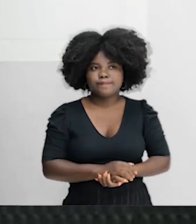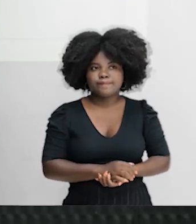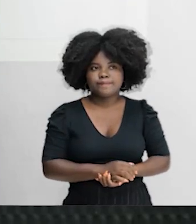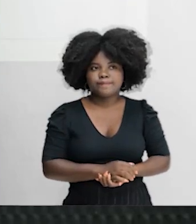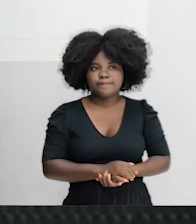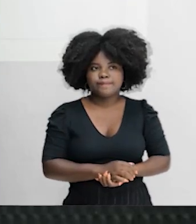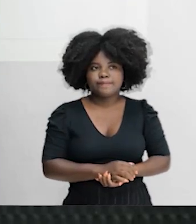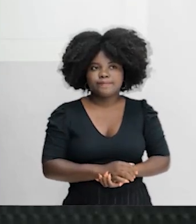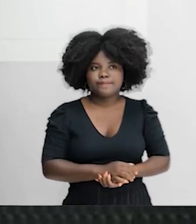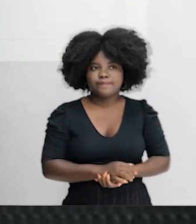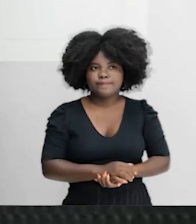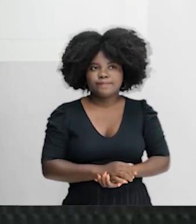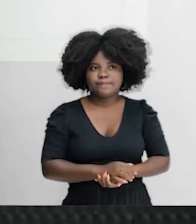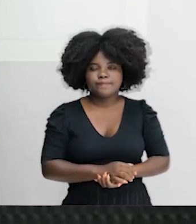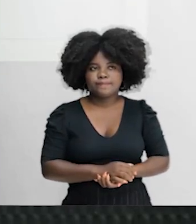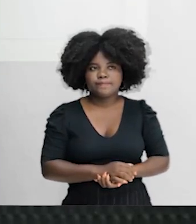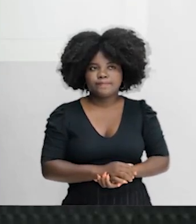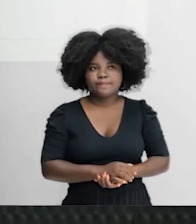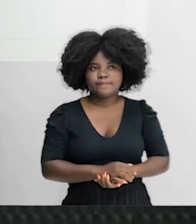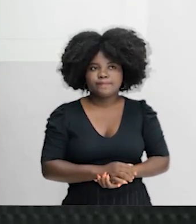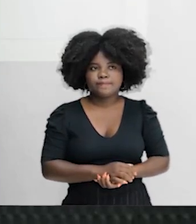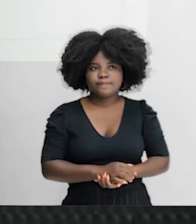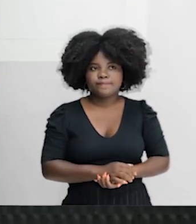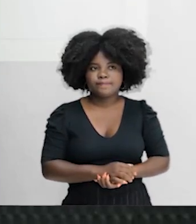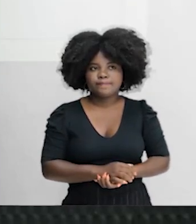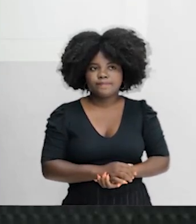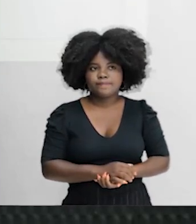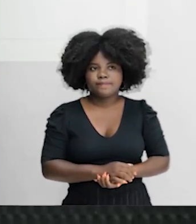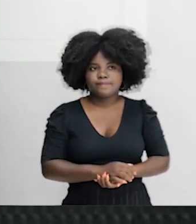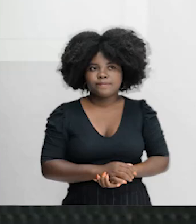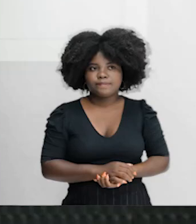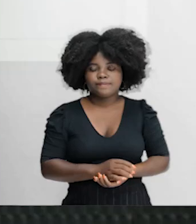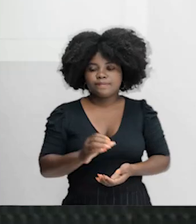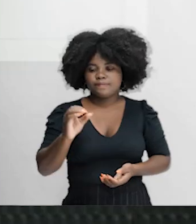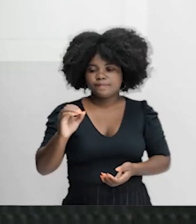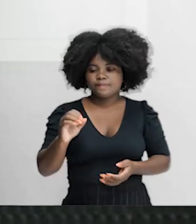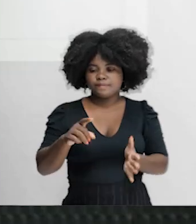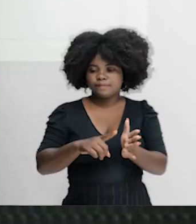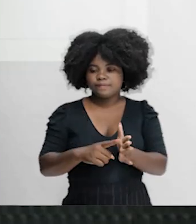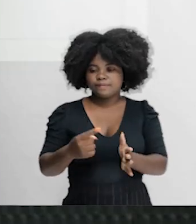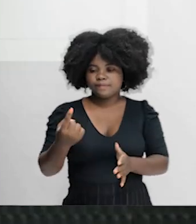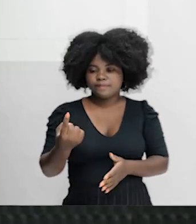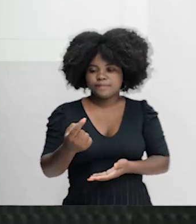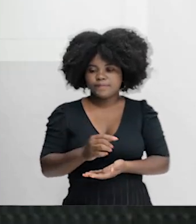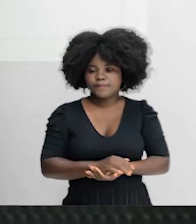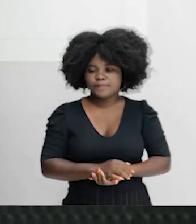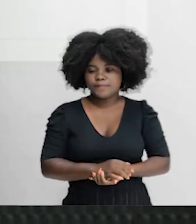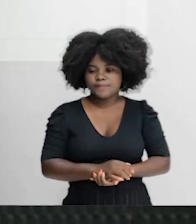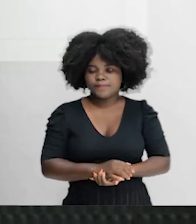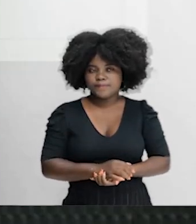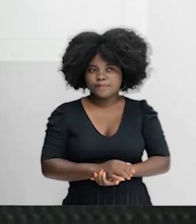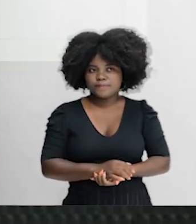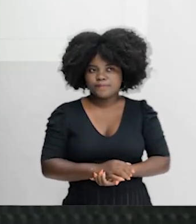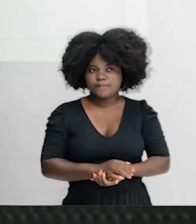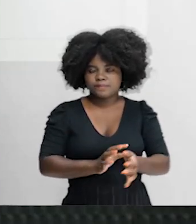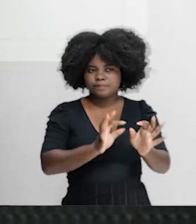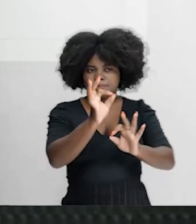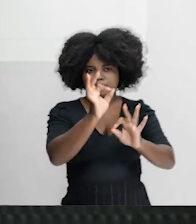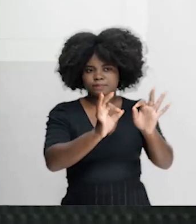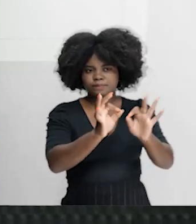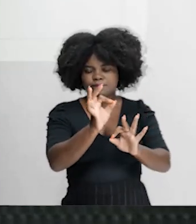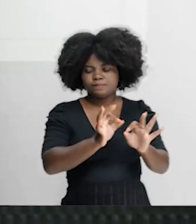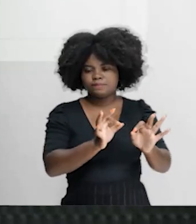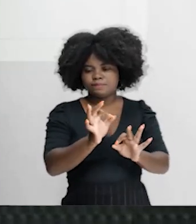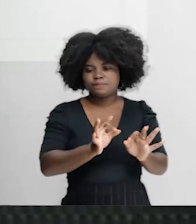Aqui você tem 0 e 1. Aqui sim você tem 0 e menos 1. Ora, vamos